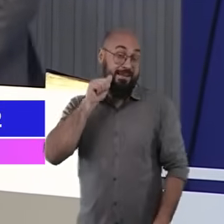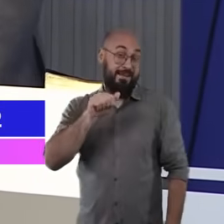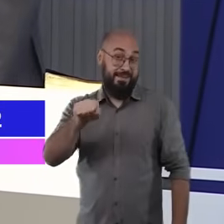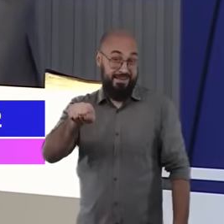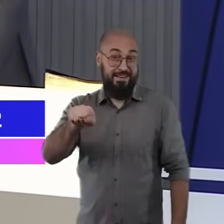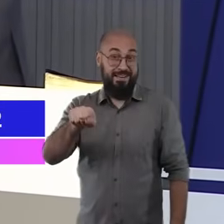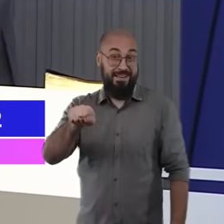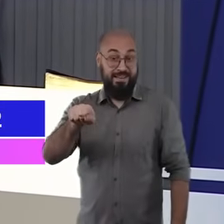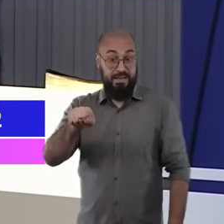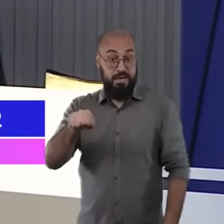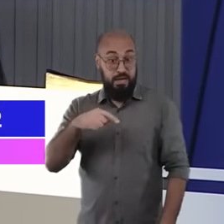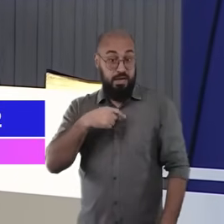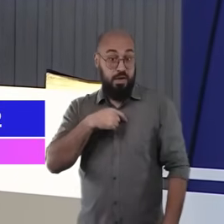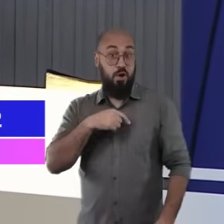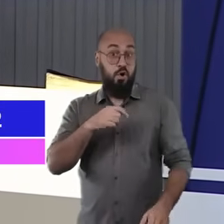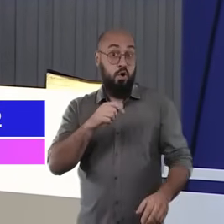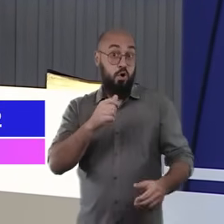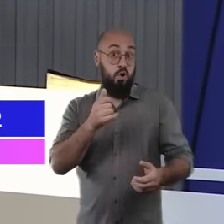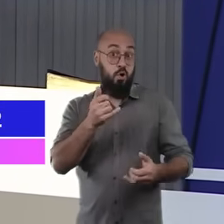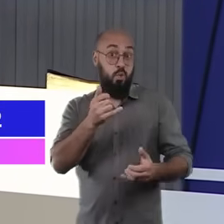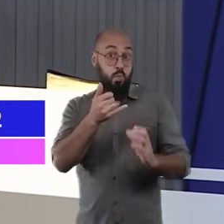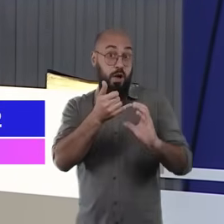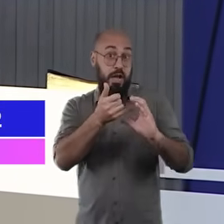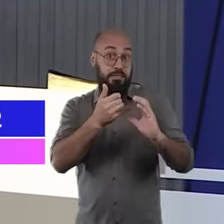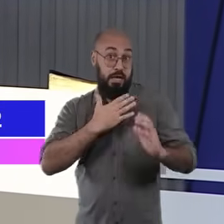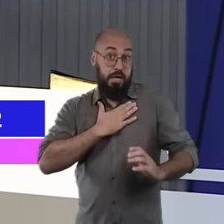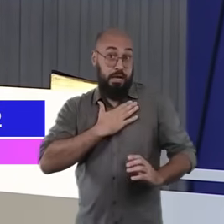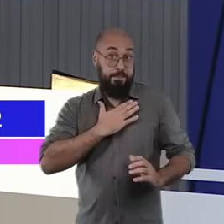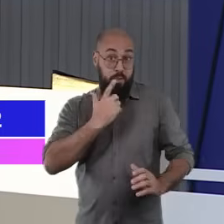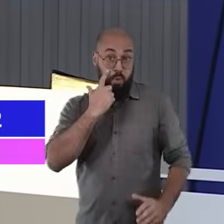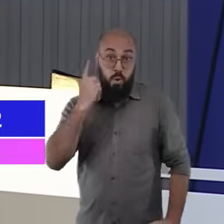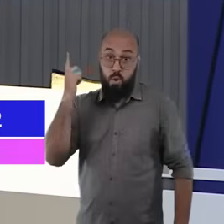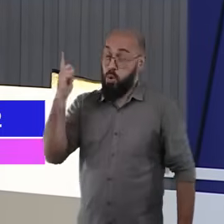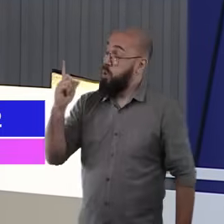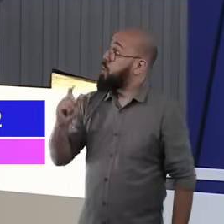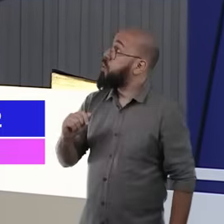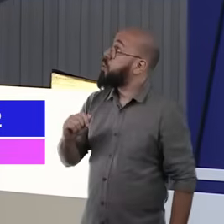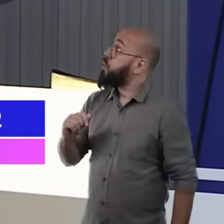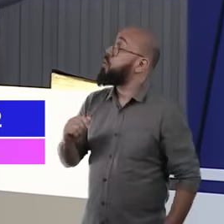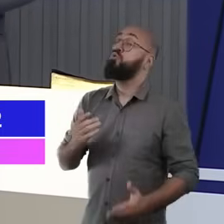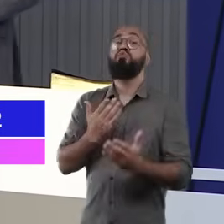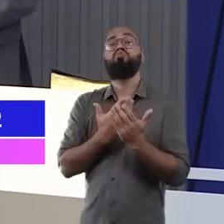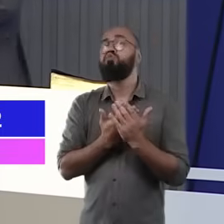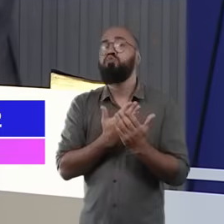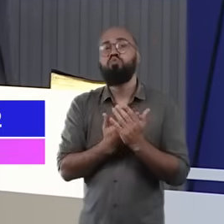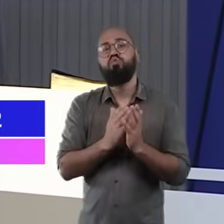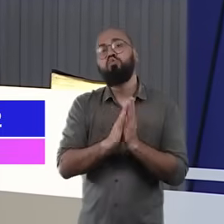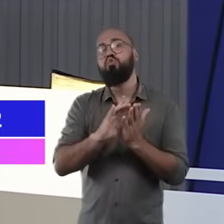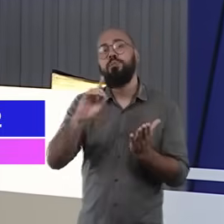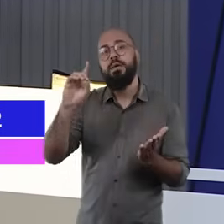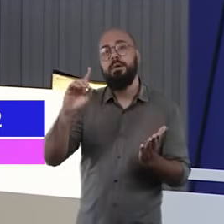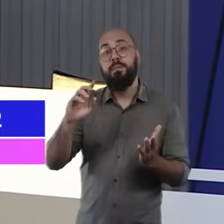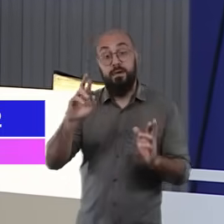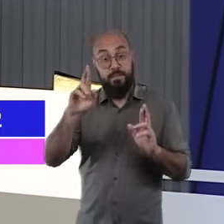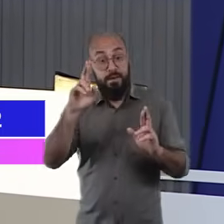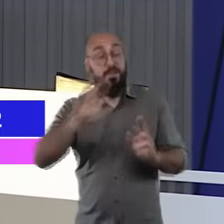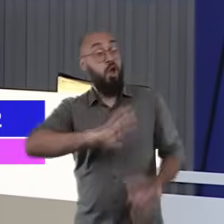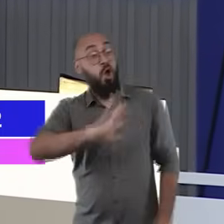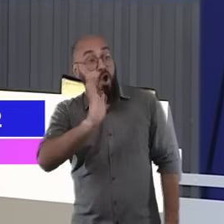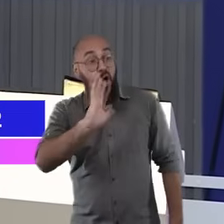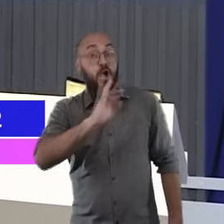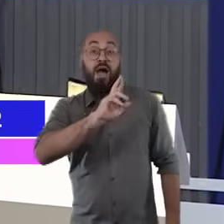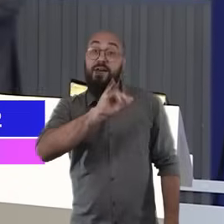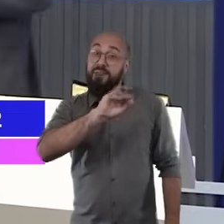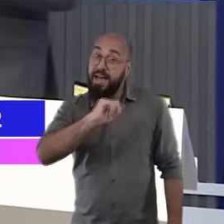aberto e eu escrevi para a Esperança o seguinte, ó, agora há pouco, ó, estudo bíblico. Aí a Esperança falou assim, olá Rafael, me